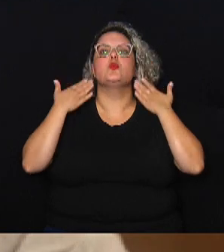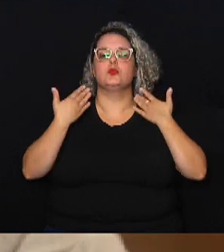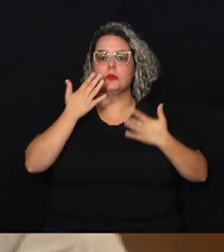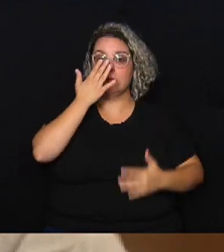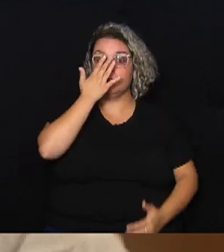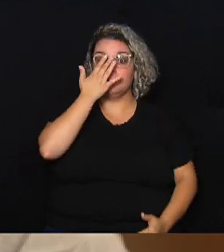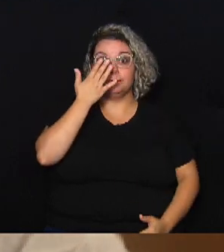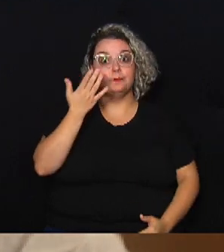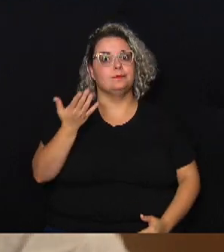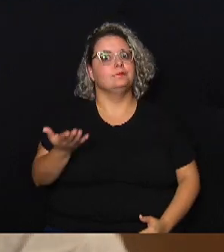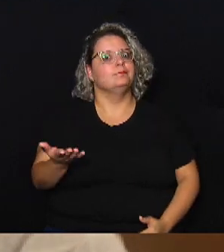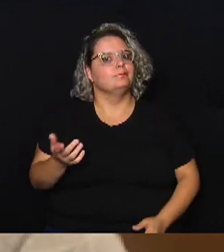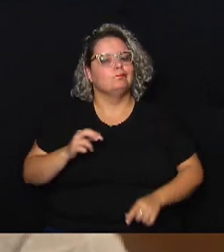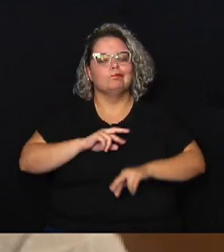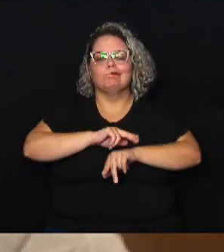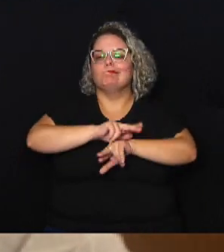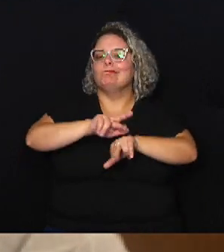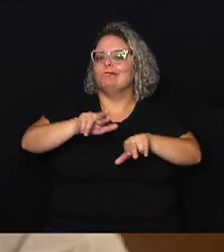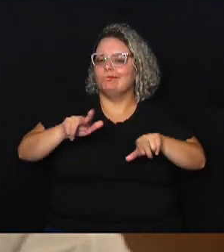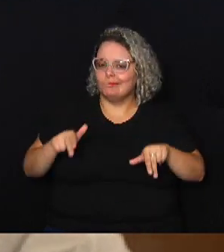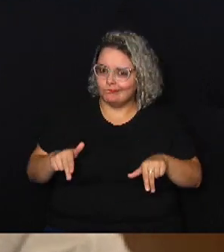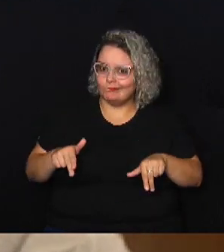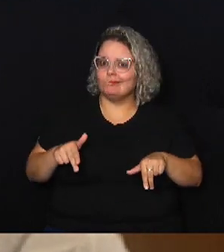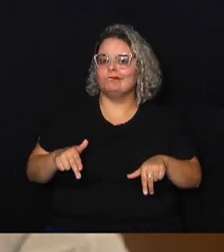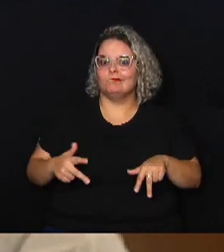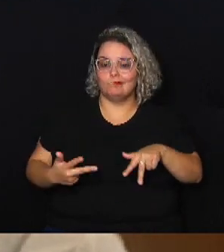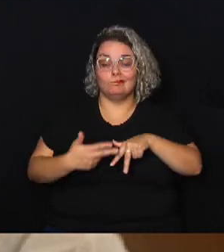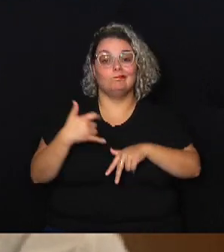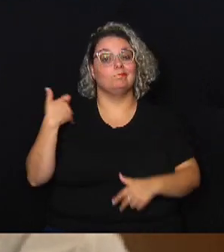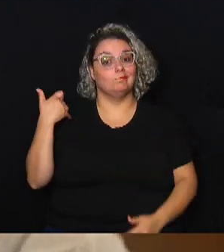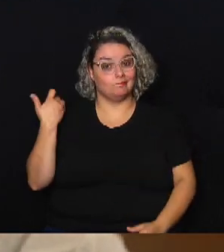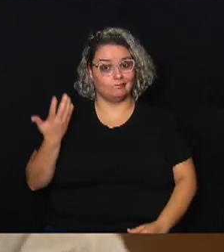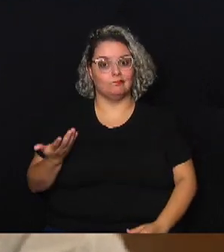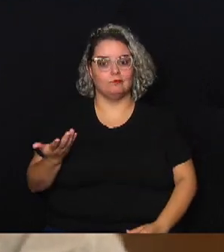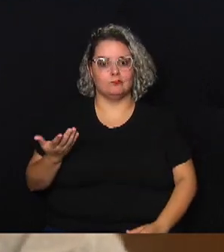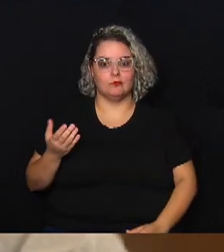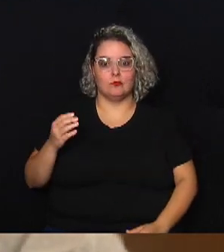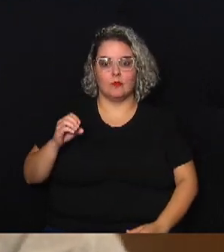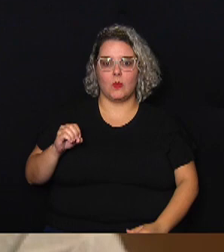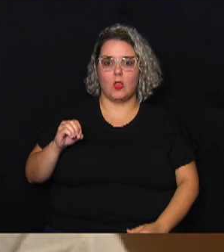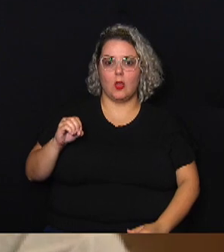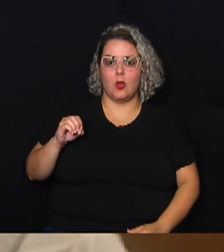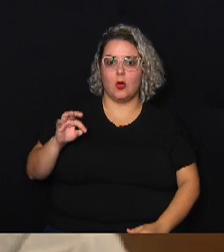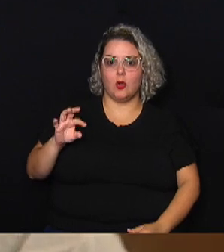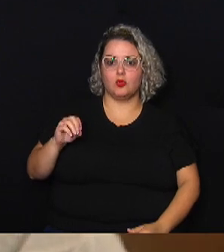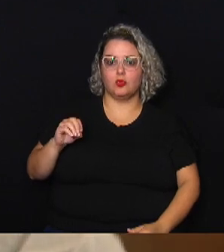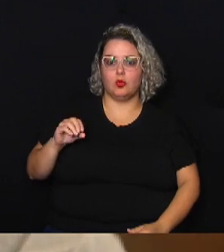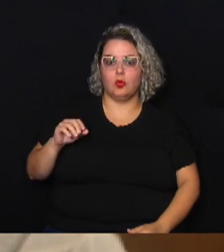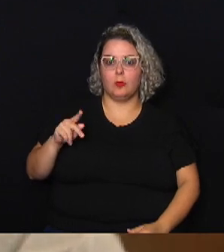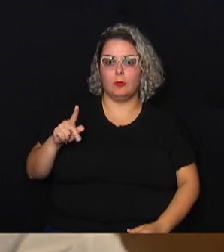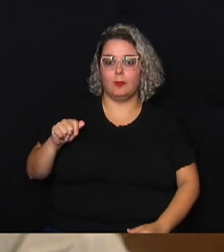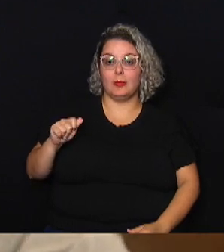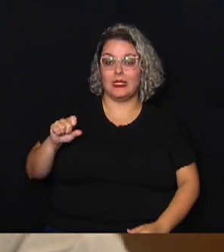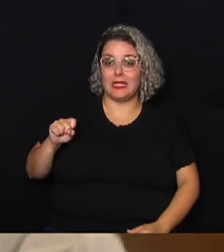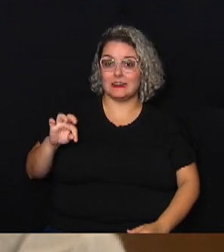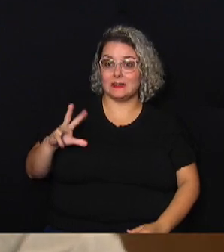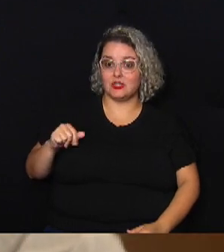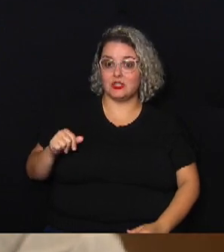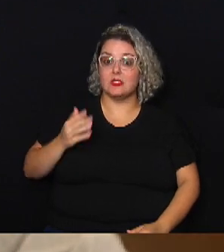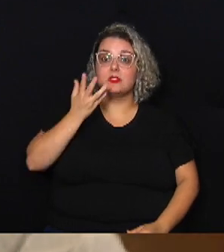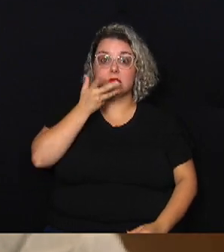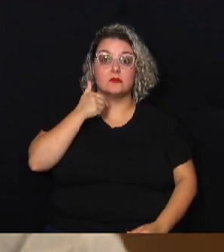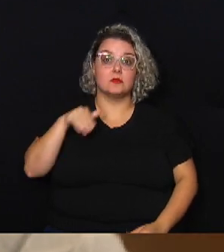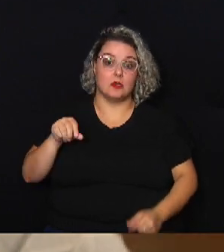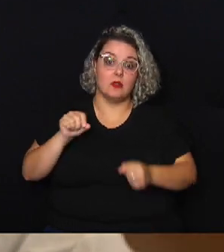Então a gente tem muitas cirurgias por faixa etária, né? Então, por exemplo, uma otoplastia a gente tem muito em crianças, é uma cirurgia muito realizada